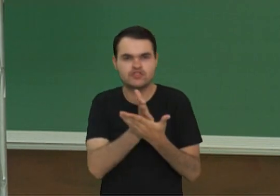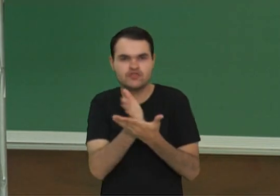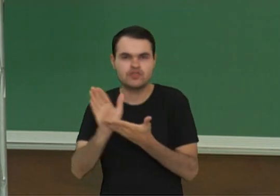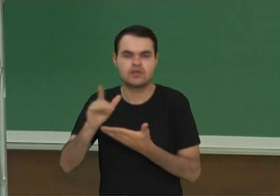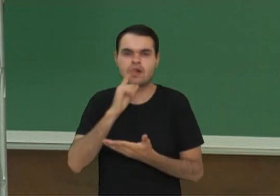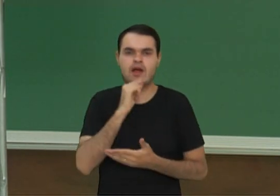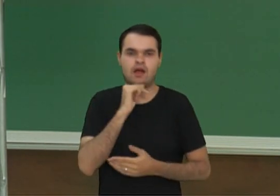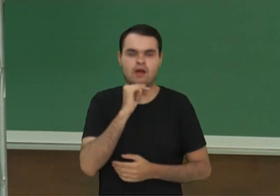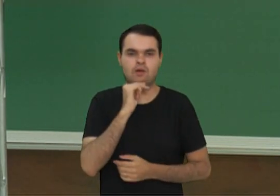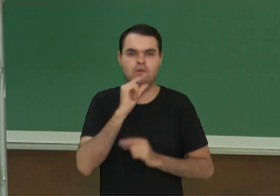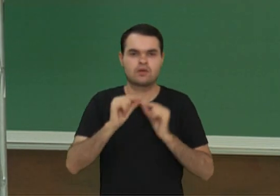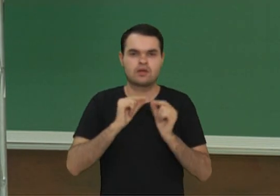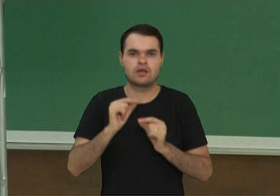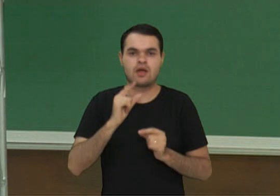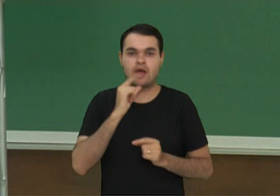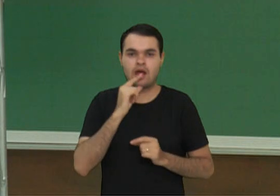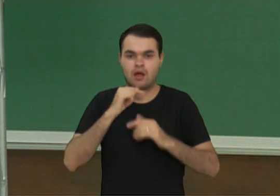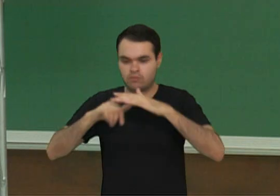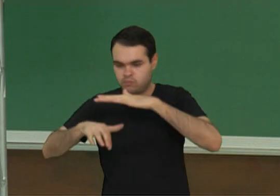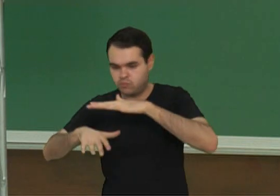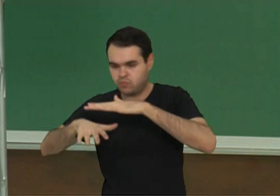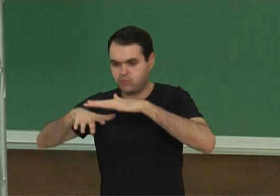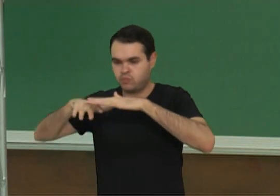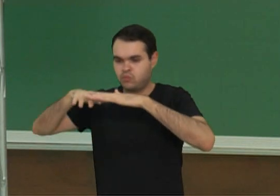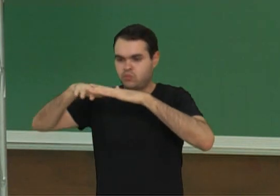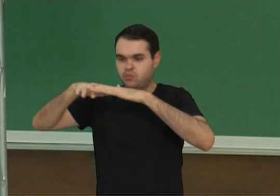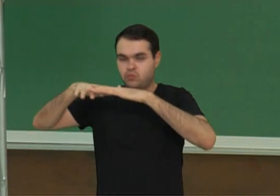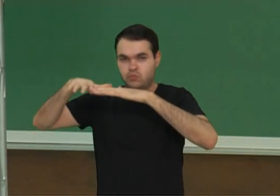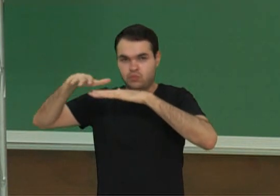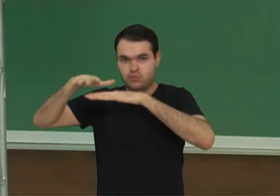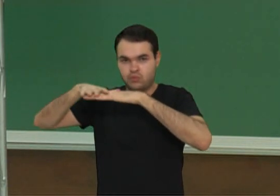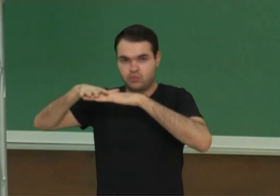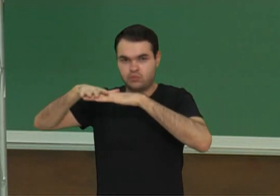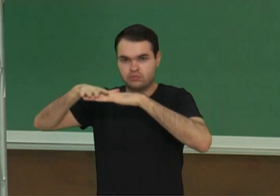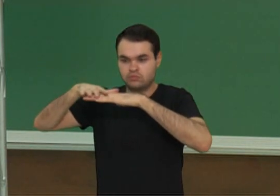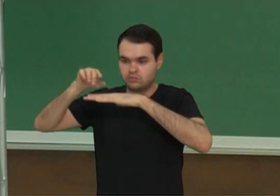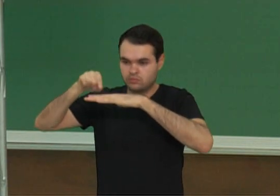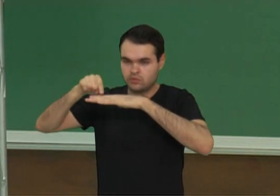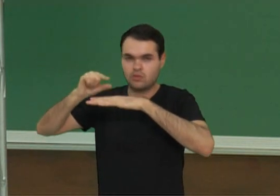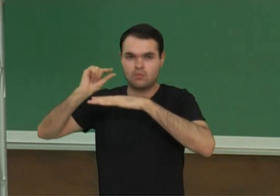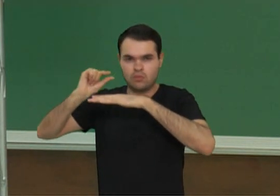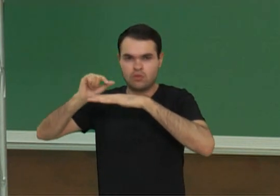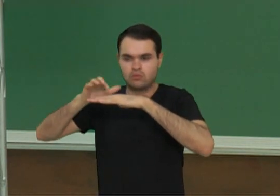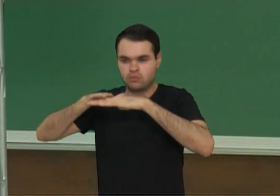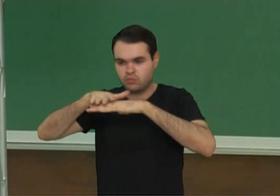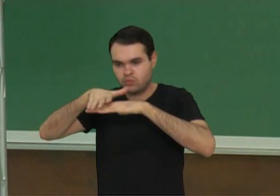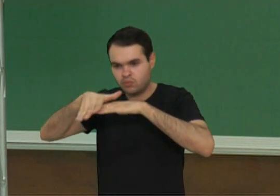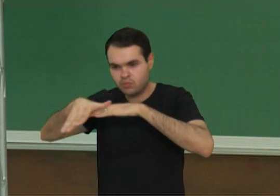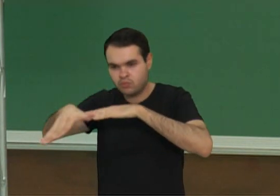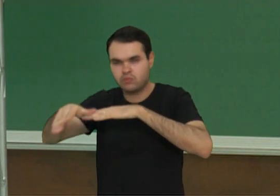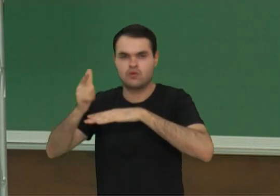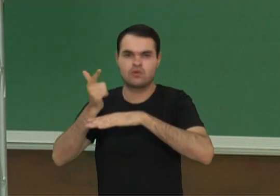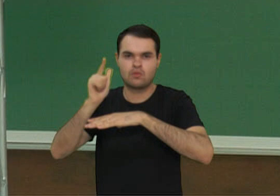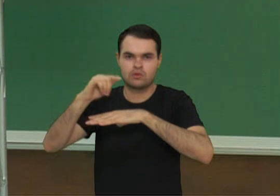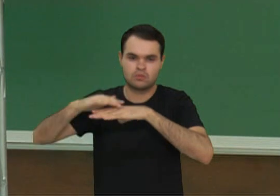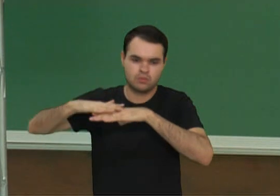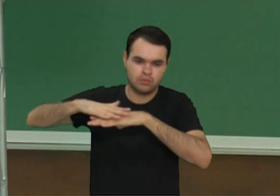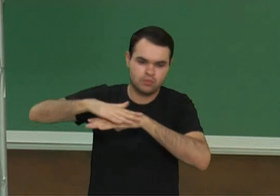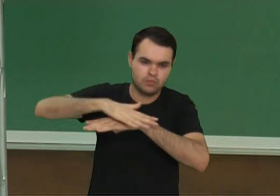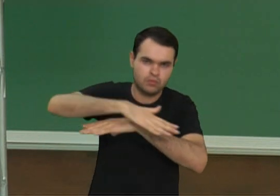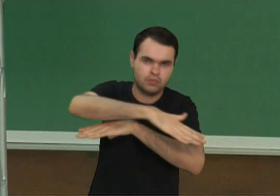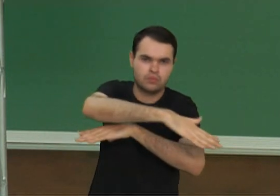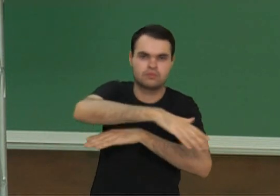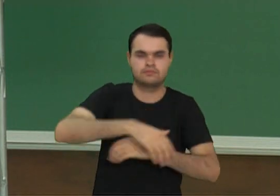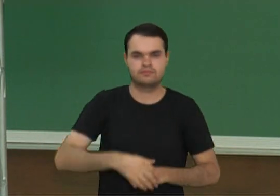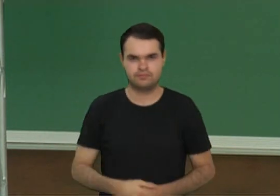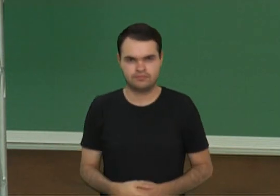ela que vai fazer com que a água da precipitação, ao atingir a superfície, parte dela escoe para um lado e outra parte para o outro